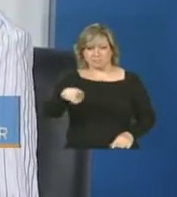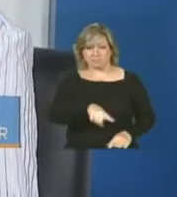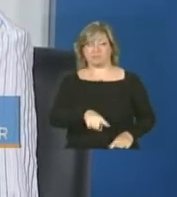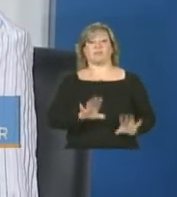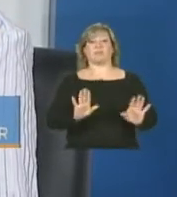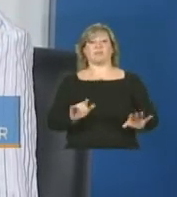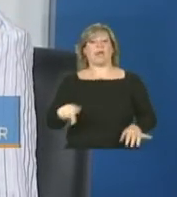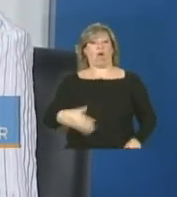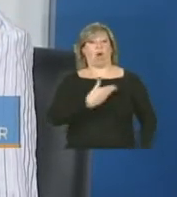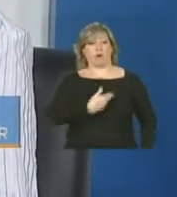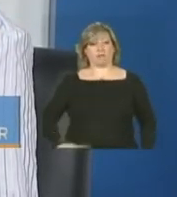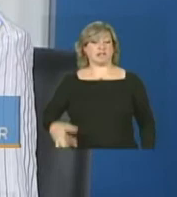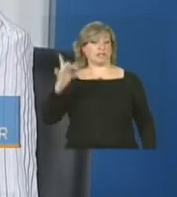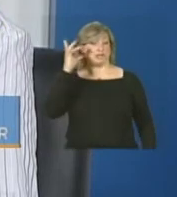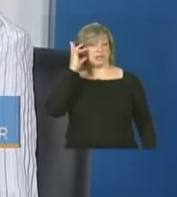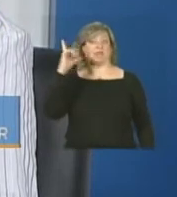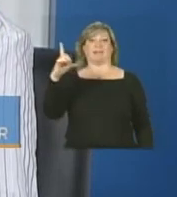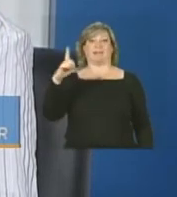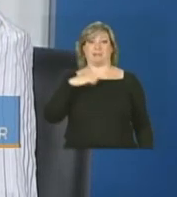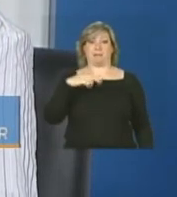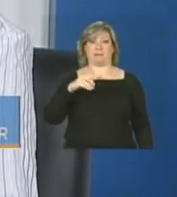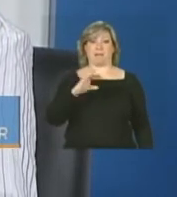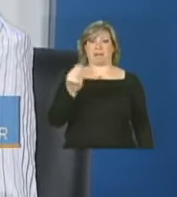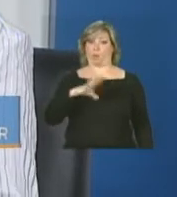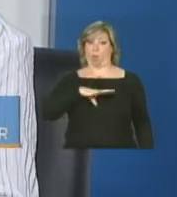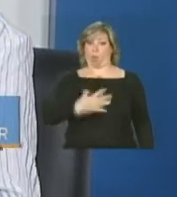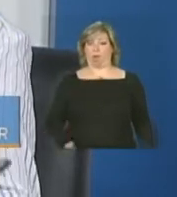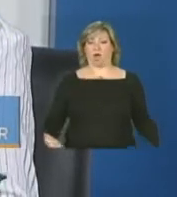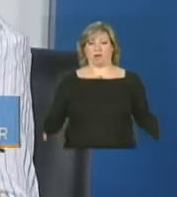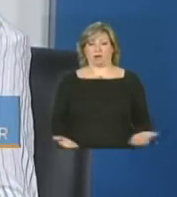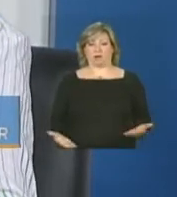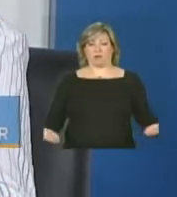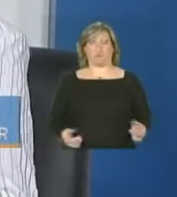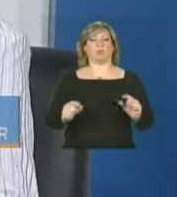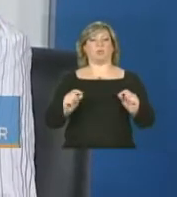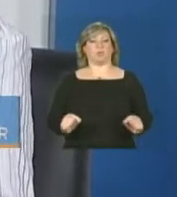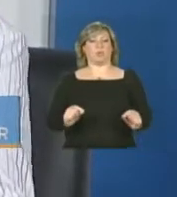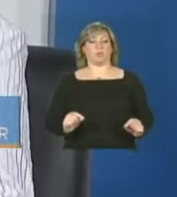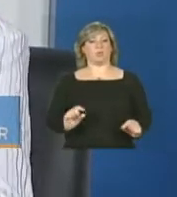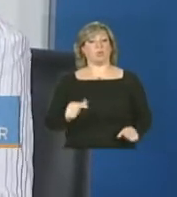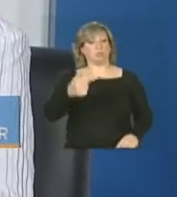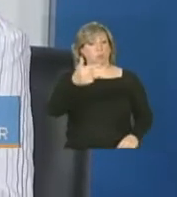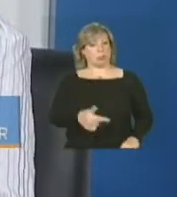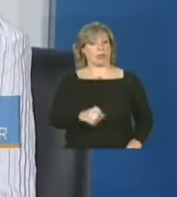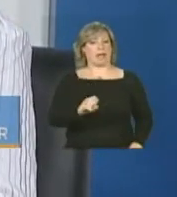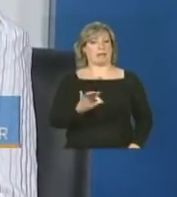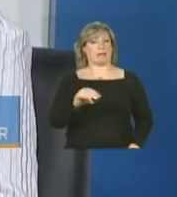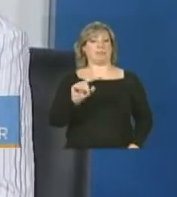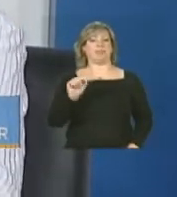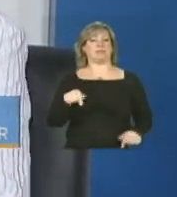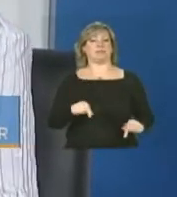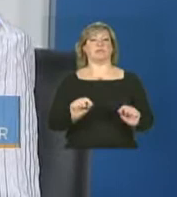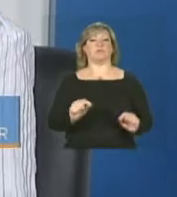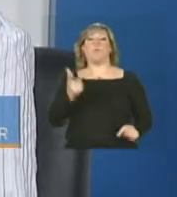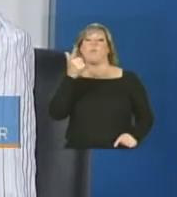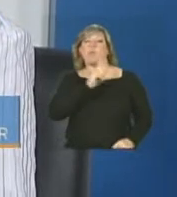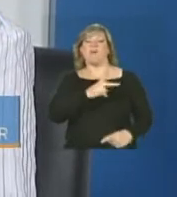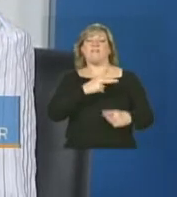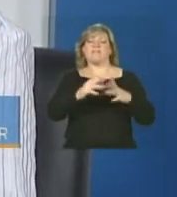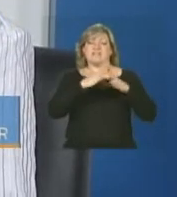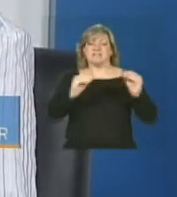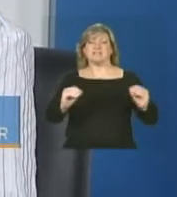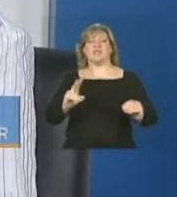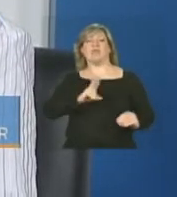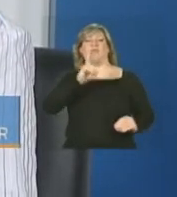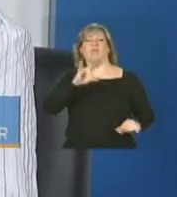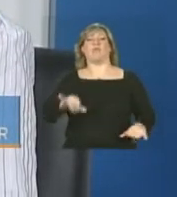governo Dilma, né, lança uma meta bastante ousada agora, que é, digamos, que seria uma segunda etapa disso, que é superar a extrema pobreza,